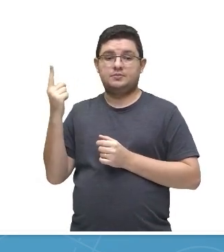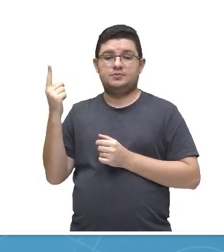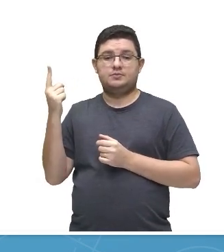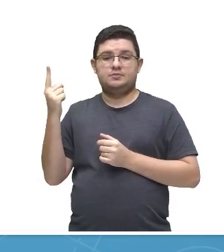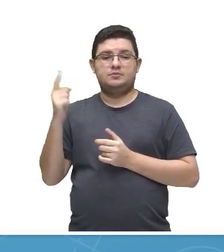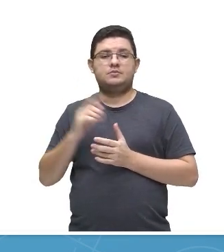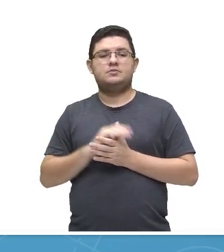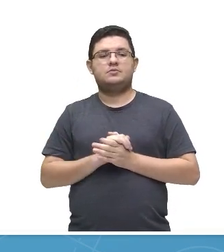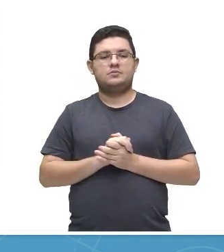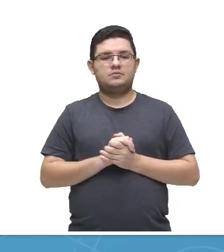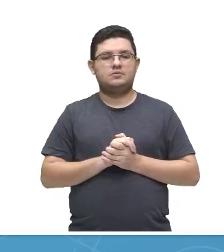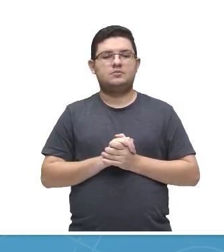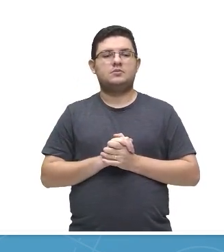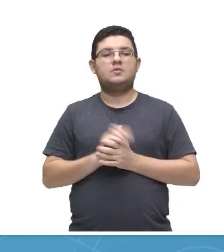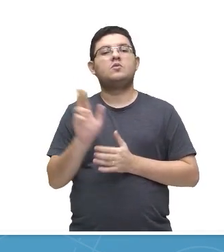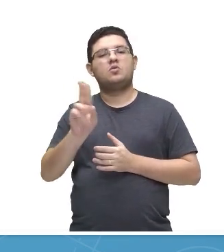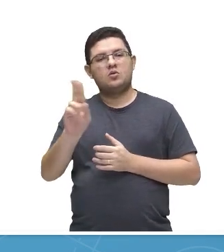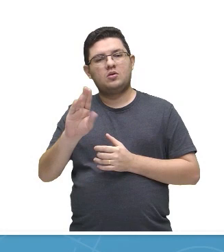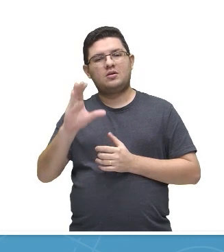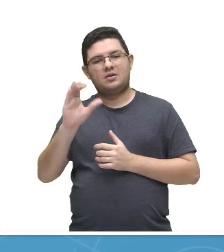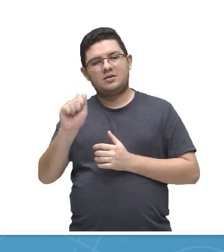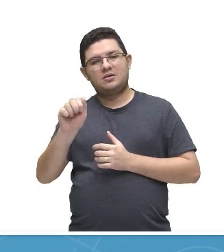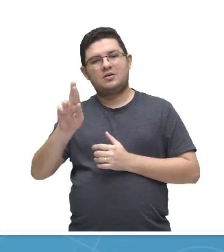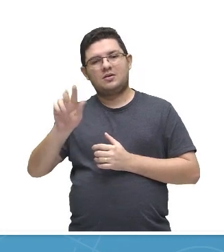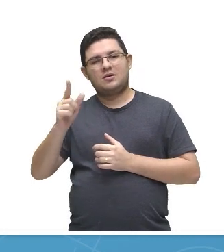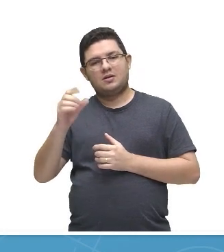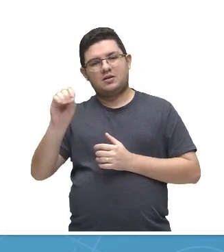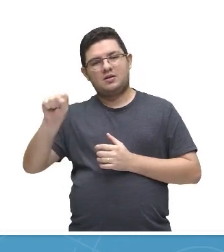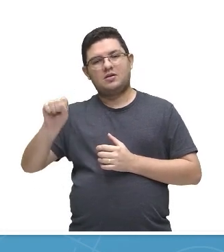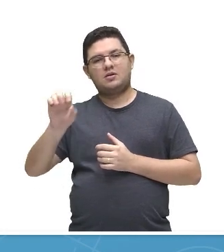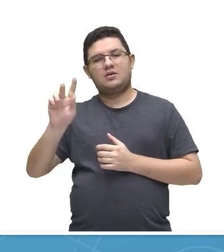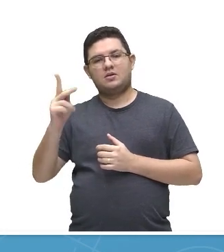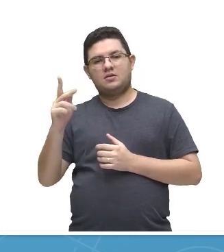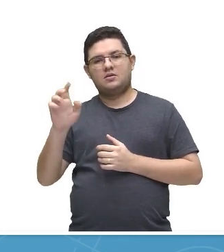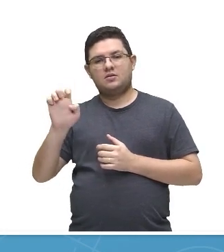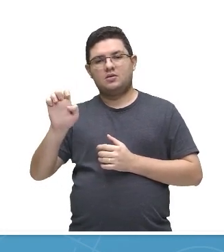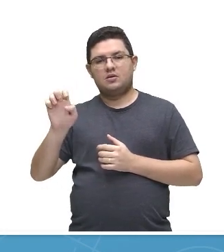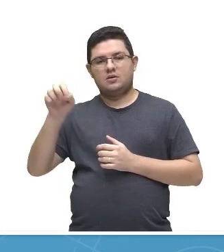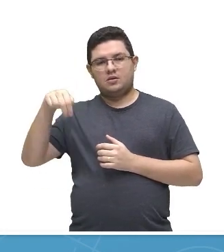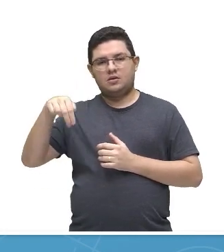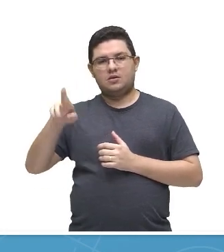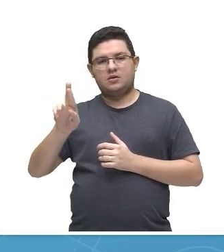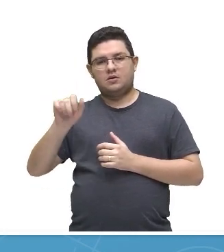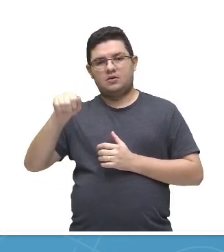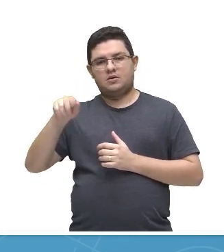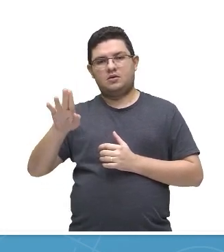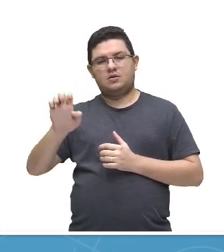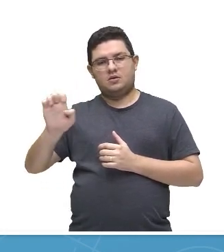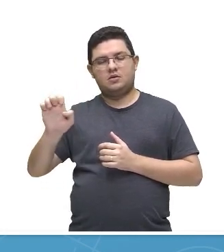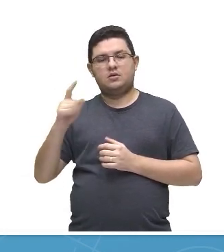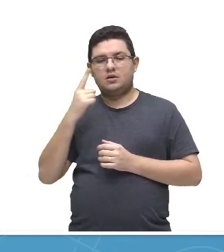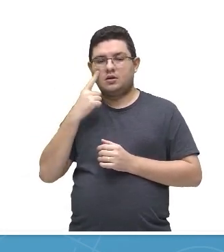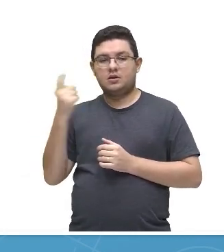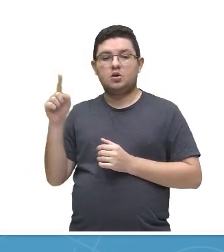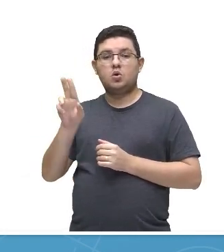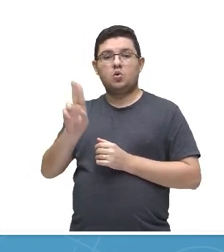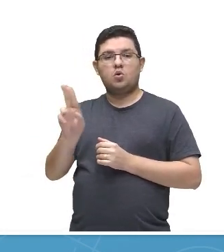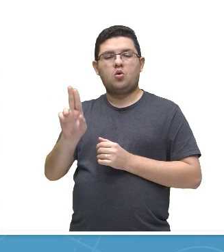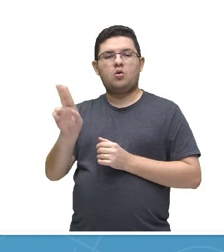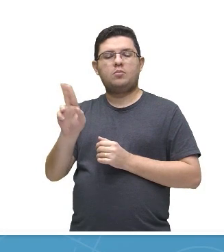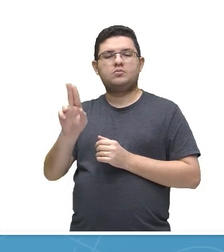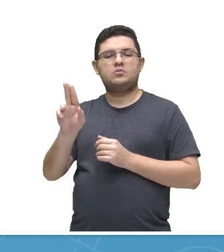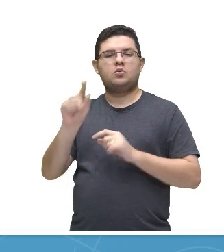você. Olha aí, Carlos Henrique, não é? E já sabemos que o substantivo próprio vai nomear aqueles